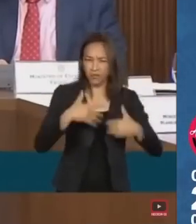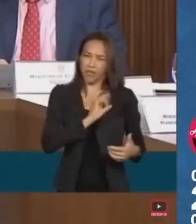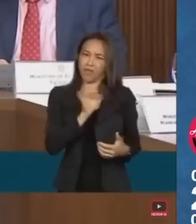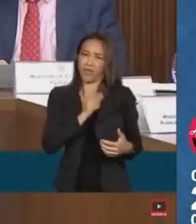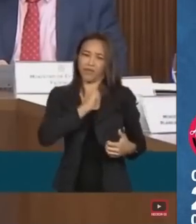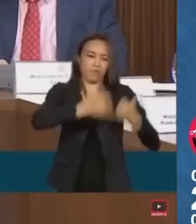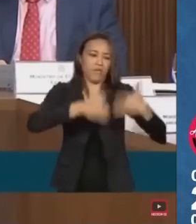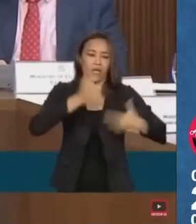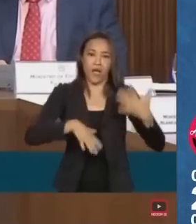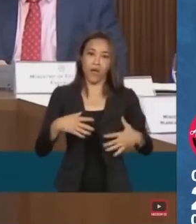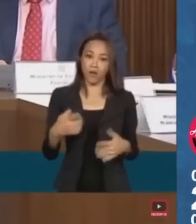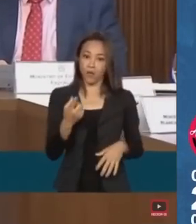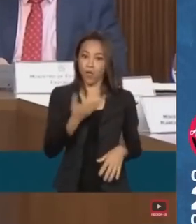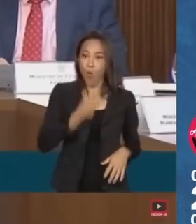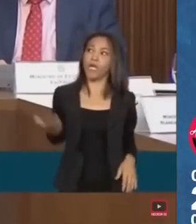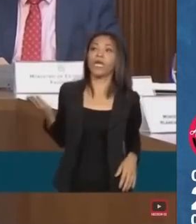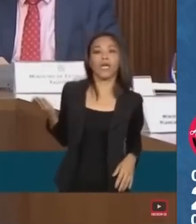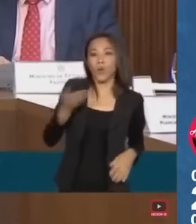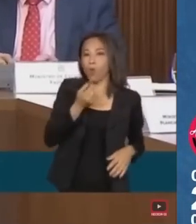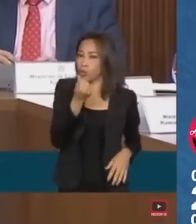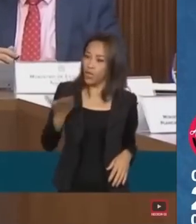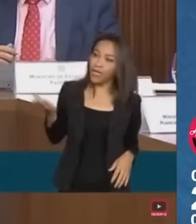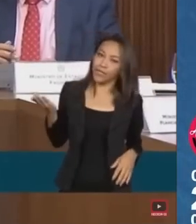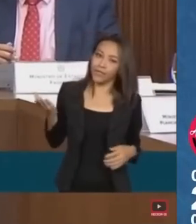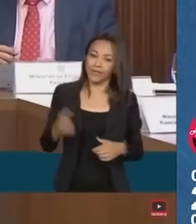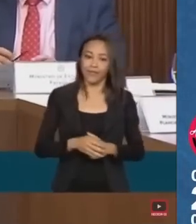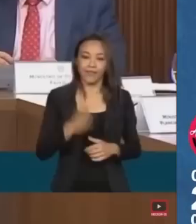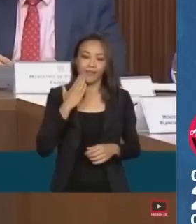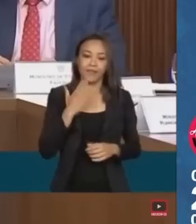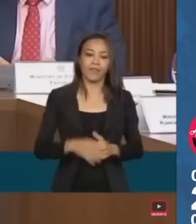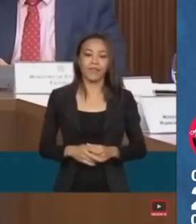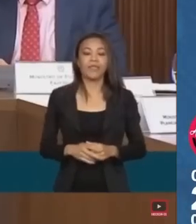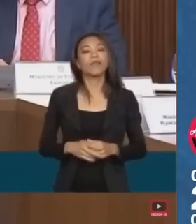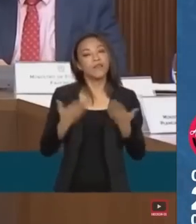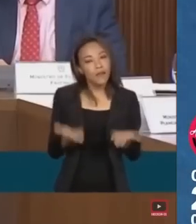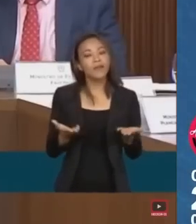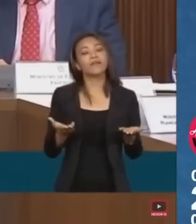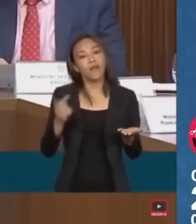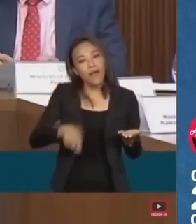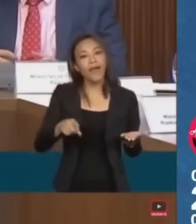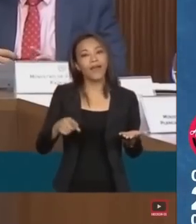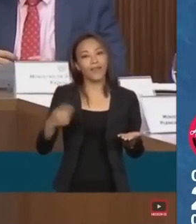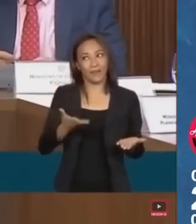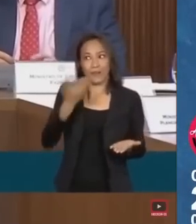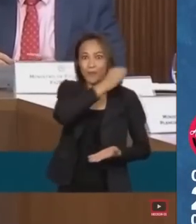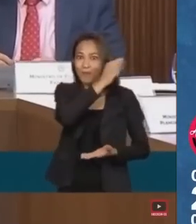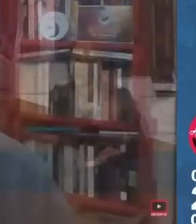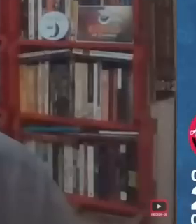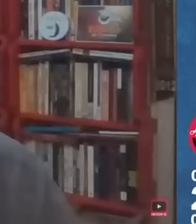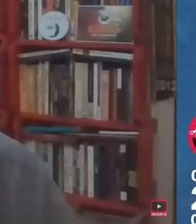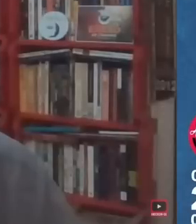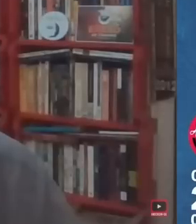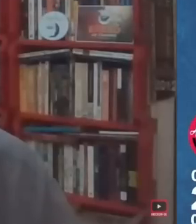se falar de dinheiro, porque o homem está aqui. O homem está aqui, sabe? E esse é um lado bom do ministro da Fazenda, que é o sangue árabe